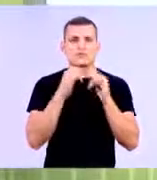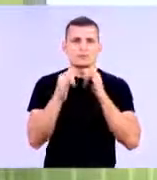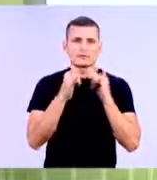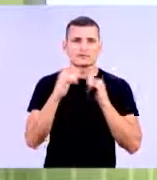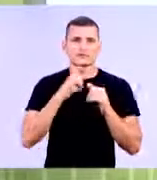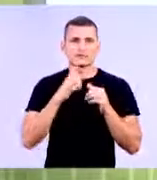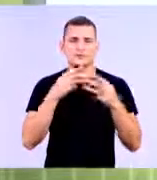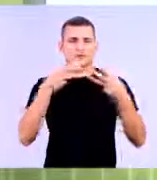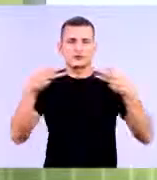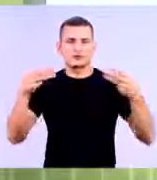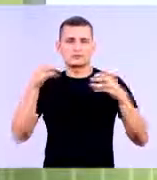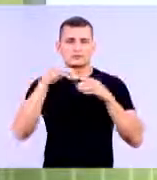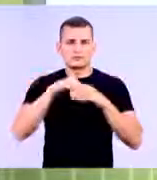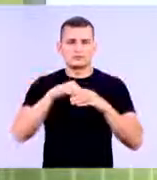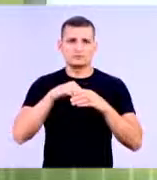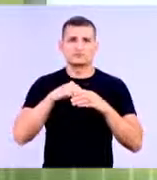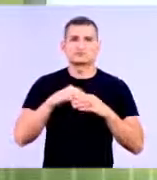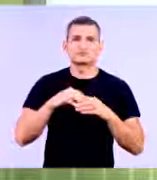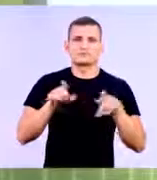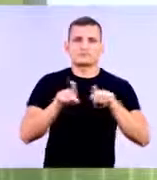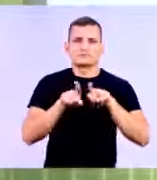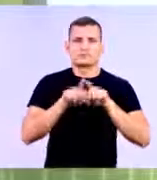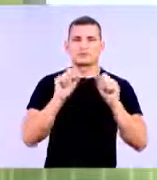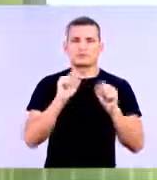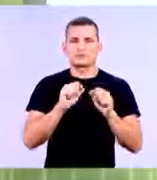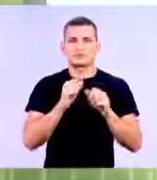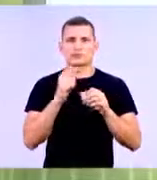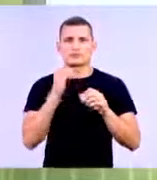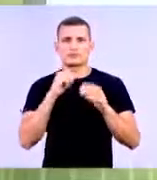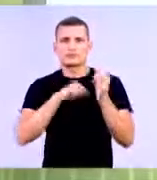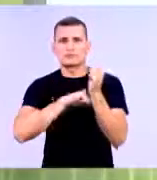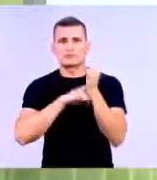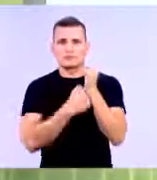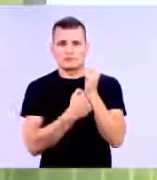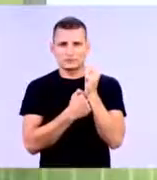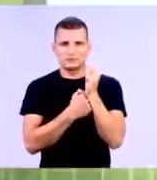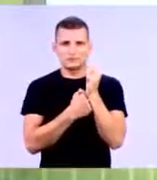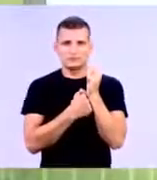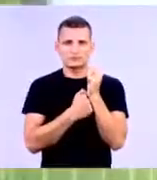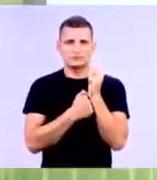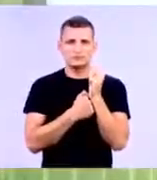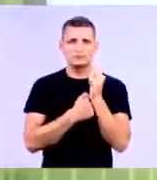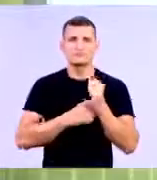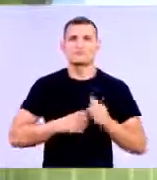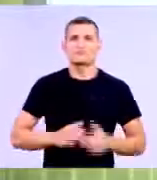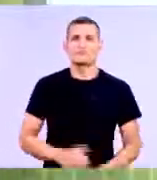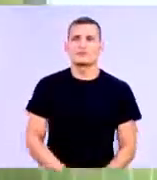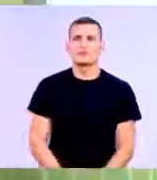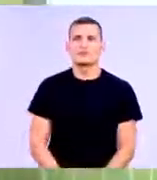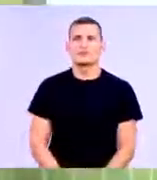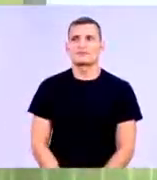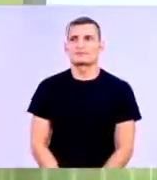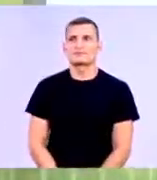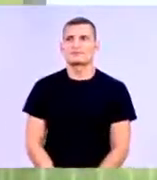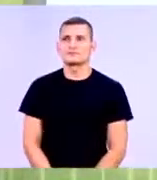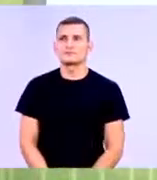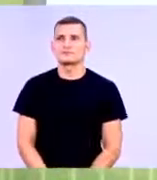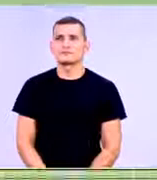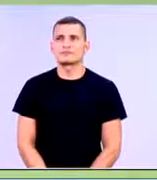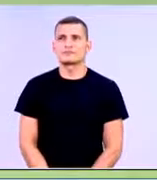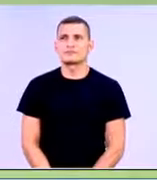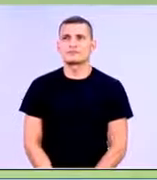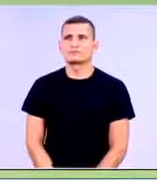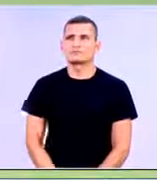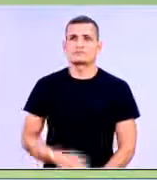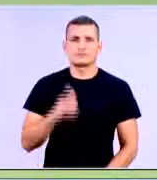está trafegando. E a partir disso ele também pode bloquear e emperrar o tráfego dos dados, tá? E o outro, que é